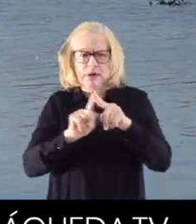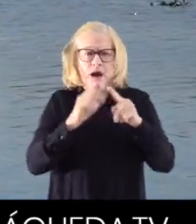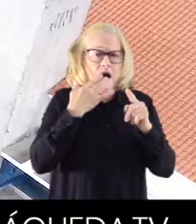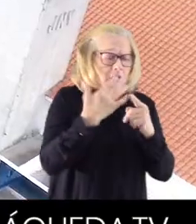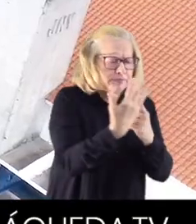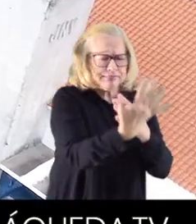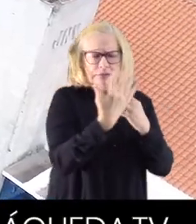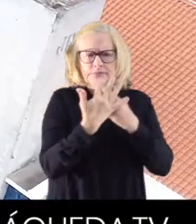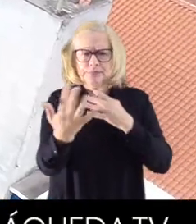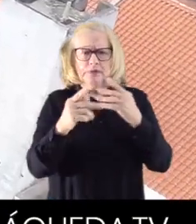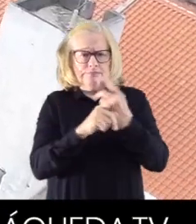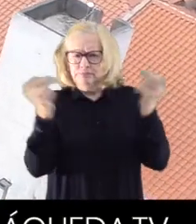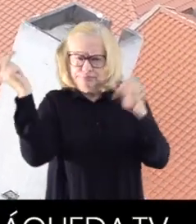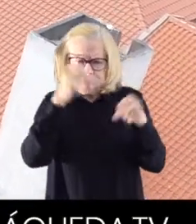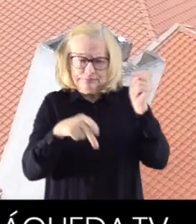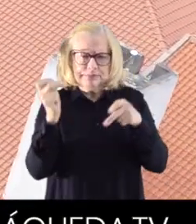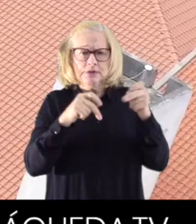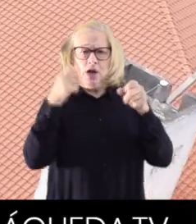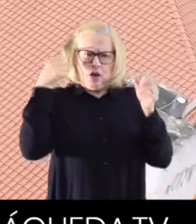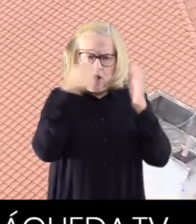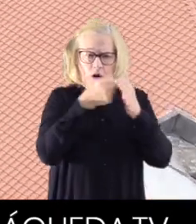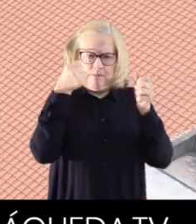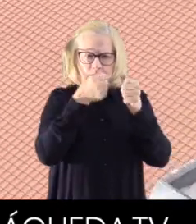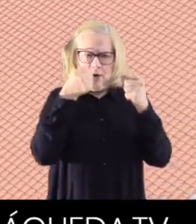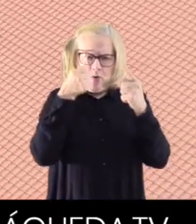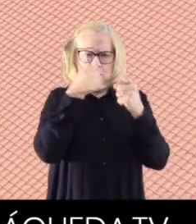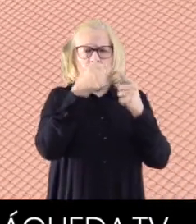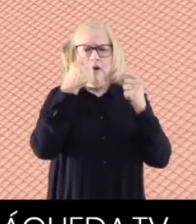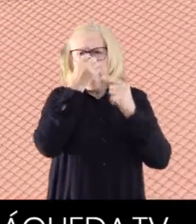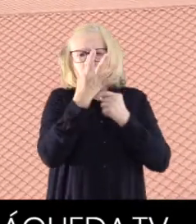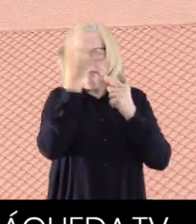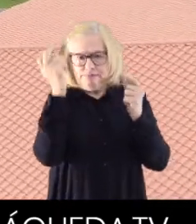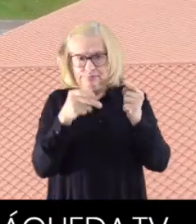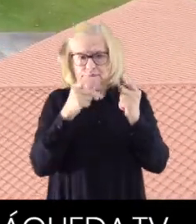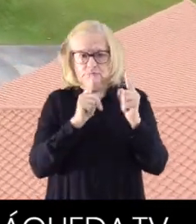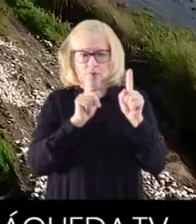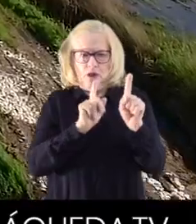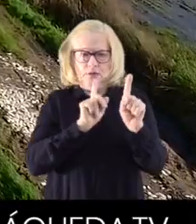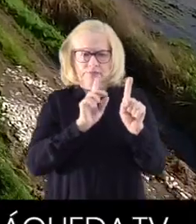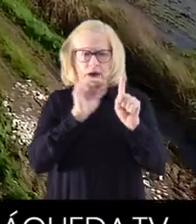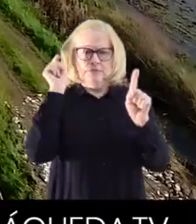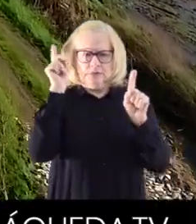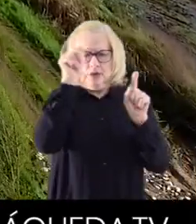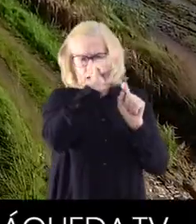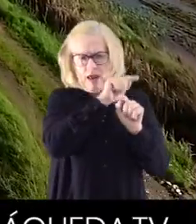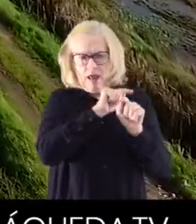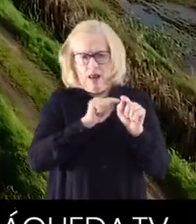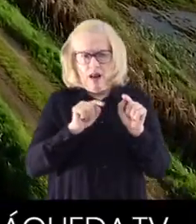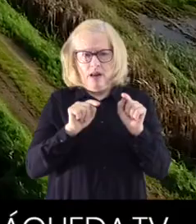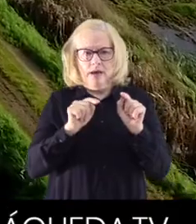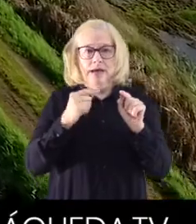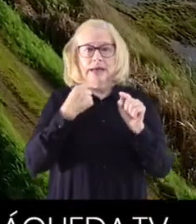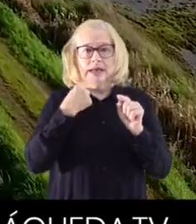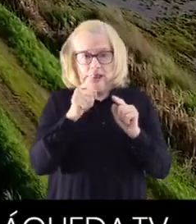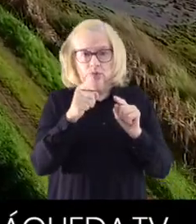Rio Águeda, e este combate às mimosas e às austrálias que estamos a fazer um pouco por todo lado. Já o fizemos no